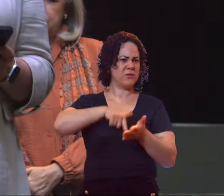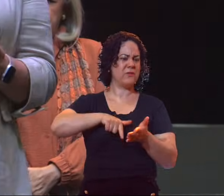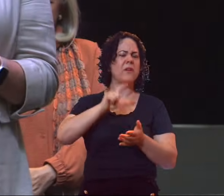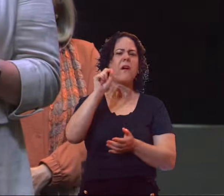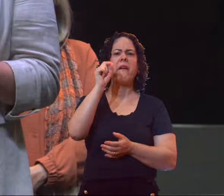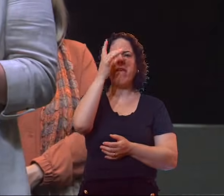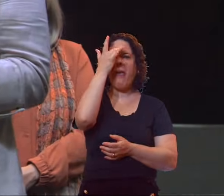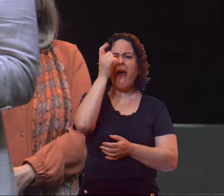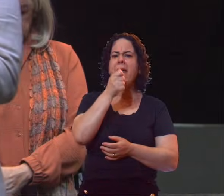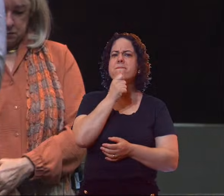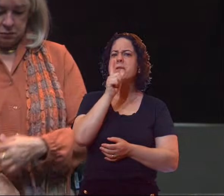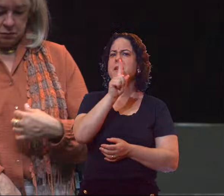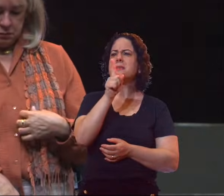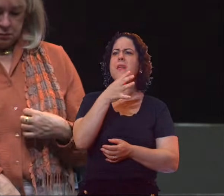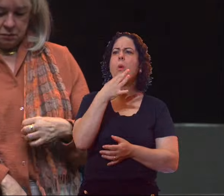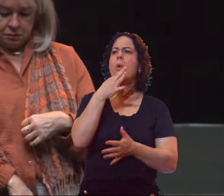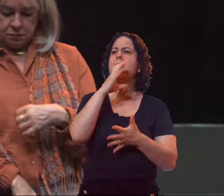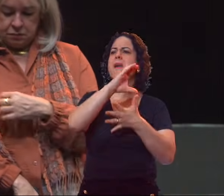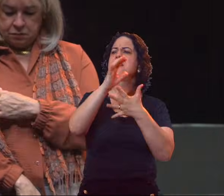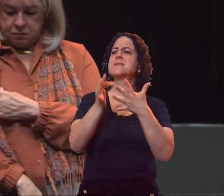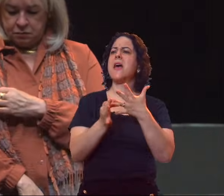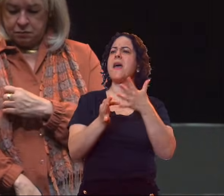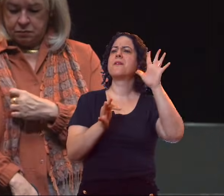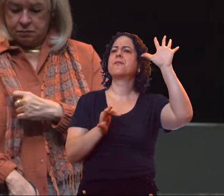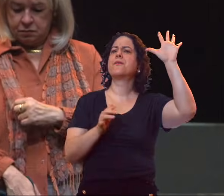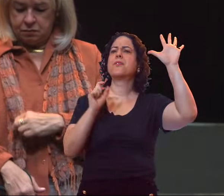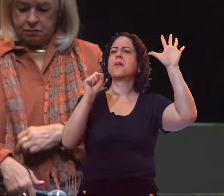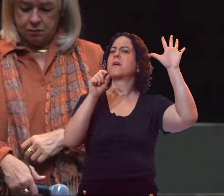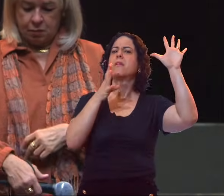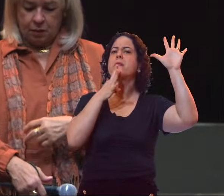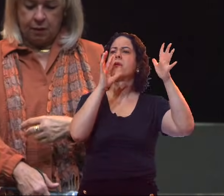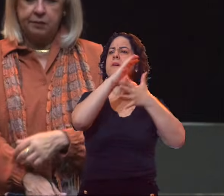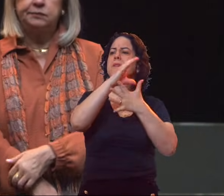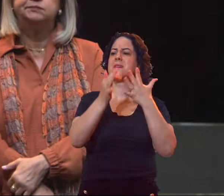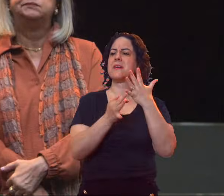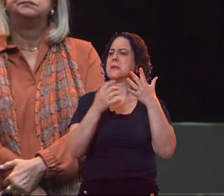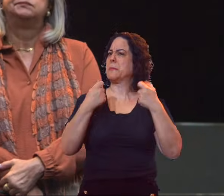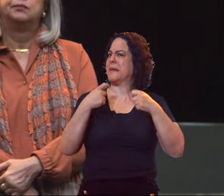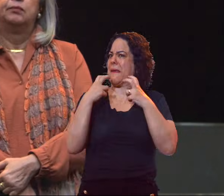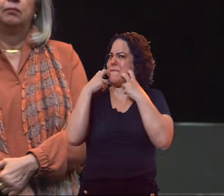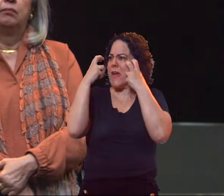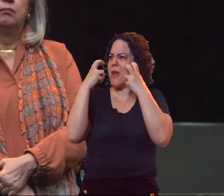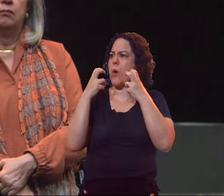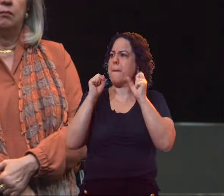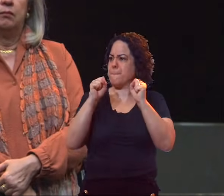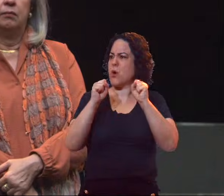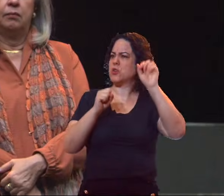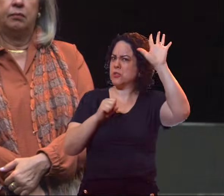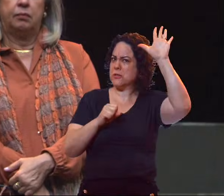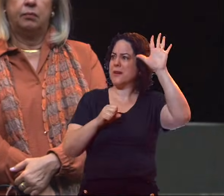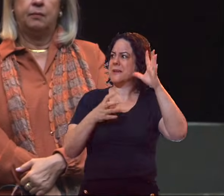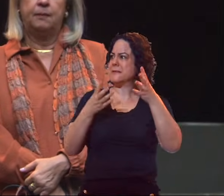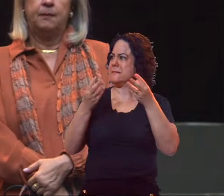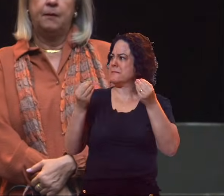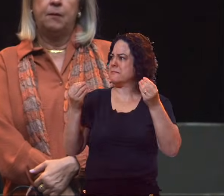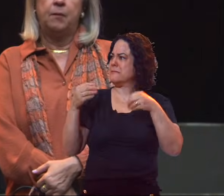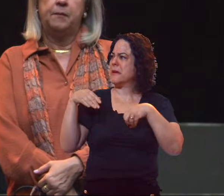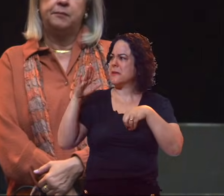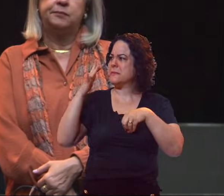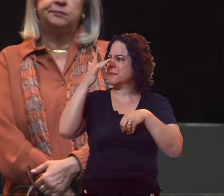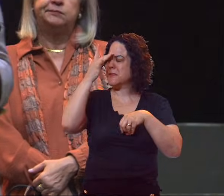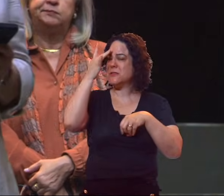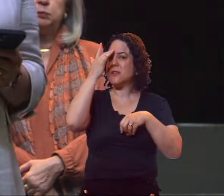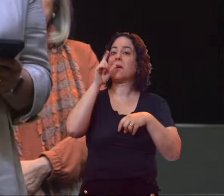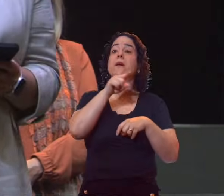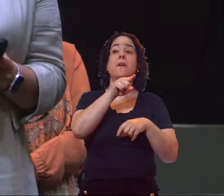ainda não conhece o Centro de Formação? Levanta a mão, não precisa ficar com vergonha. Pode levantar a mão, eu acho que tem mais gente.